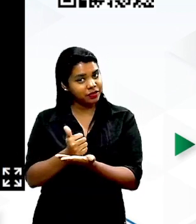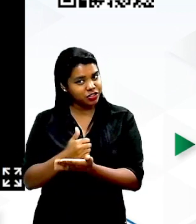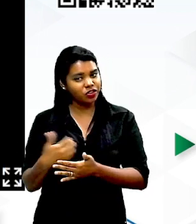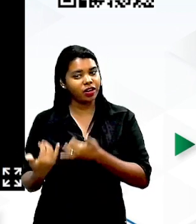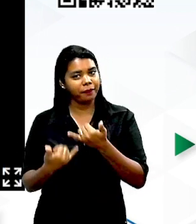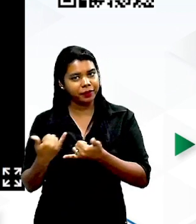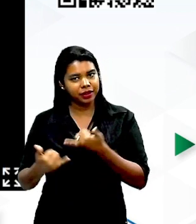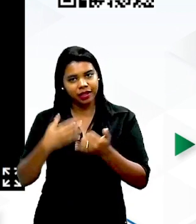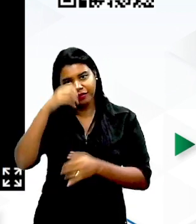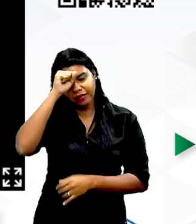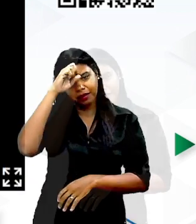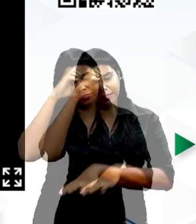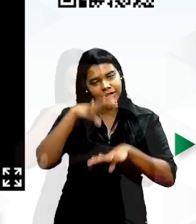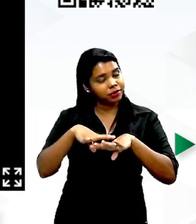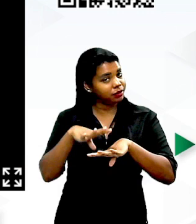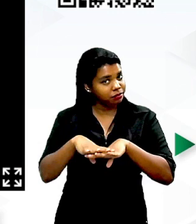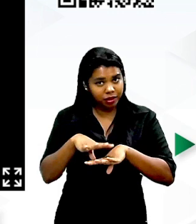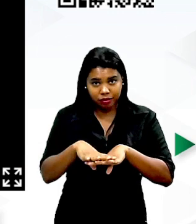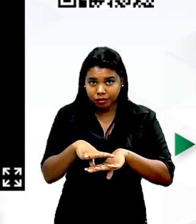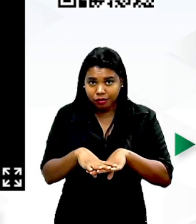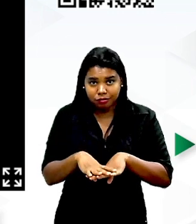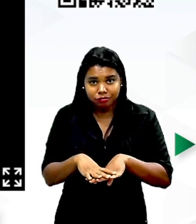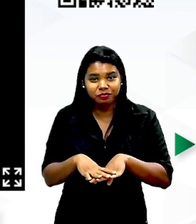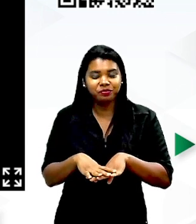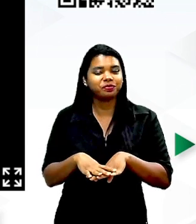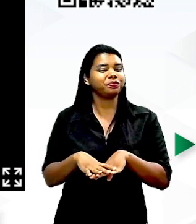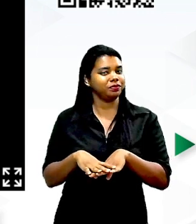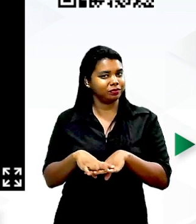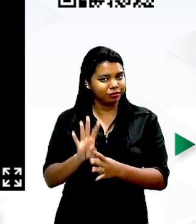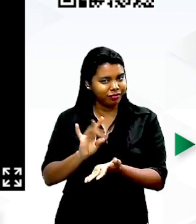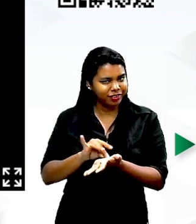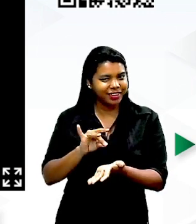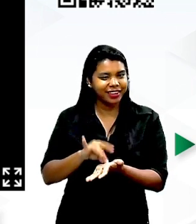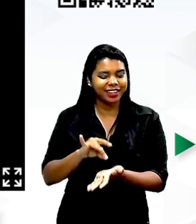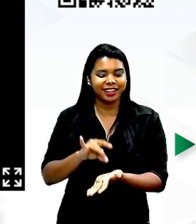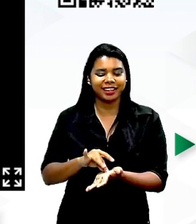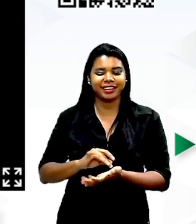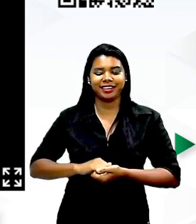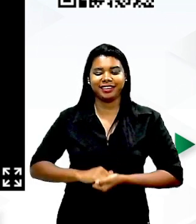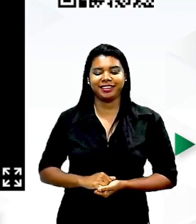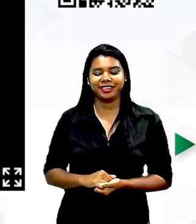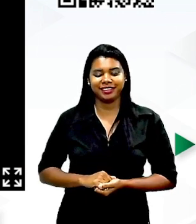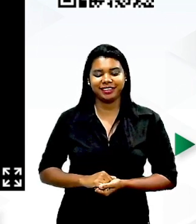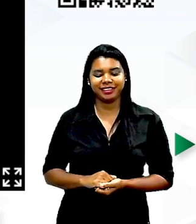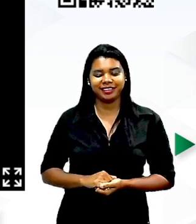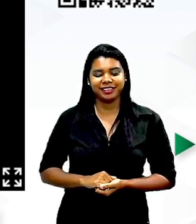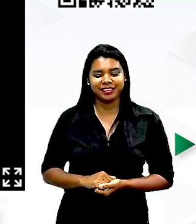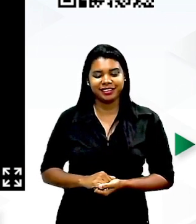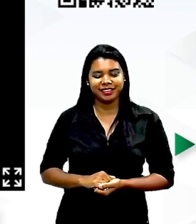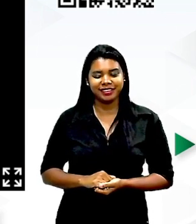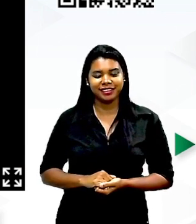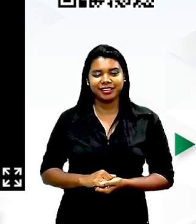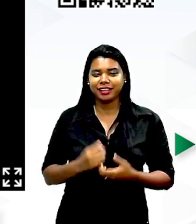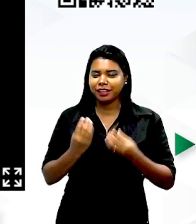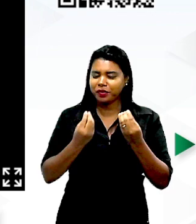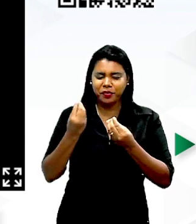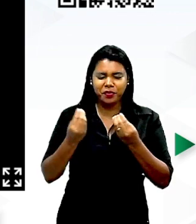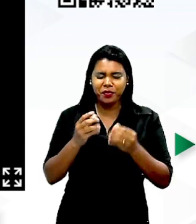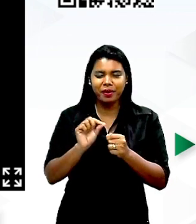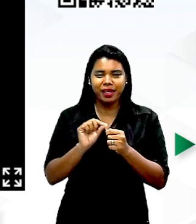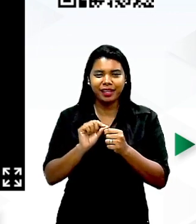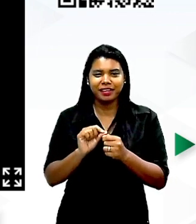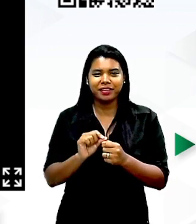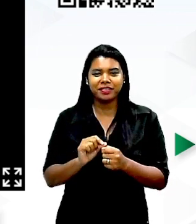um game e ao mesmo tempo vai aprender com esse game a matemática e por assunto. Como é que você faz? E